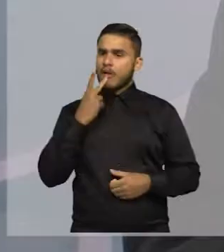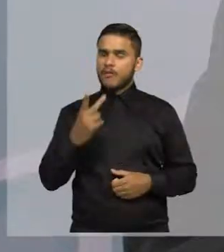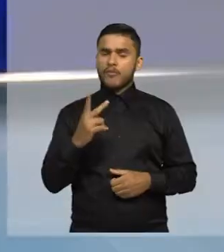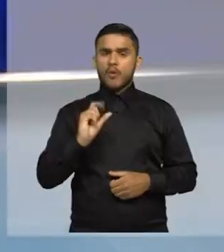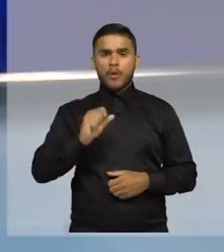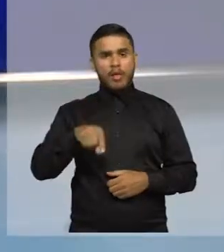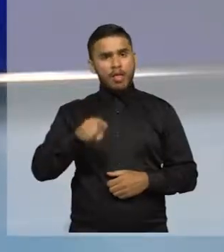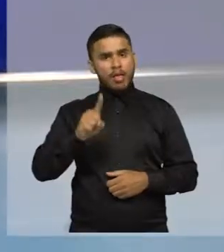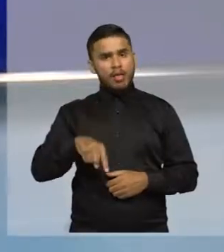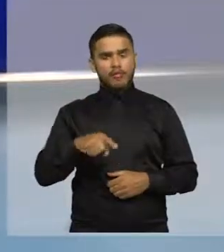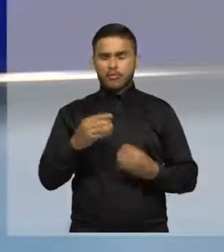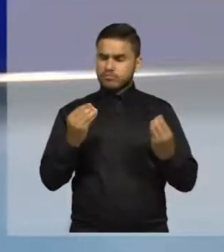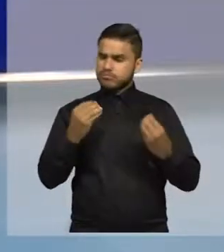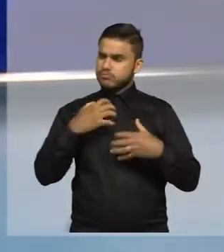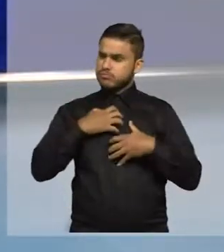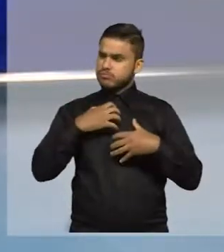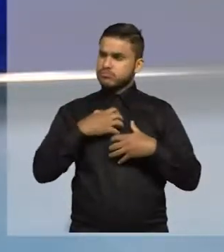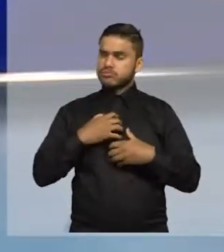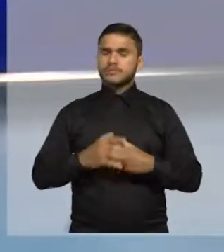sobre o ódio.